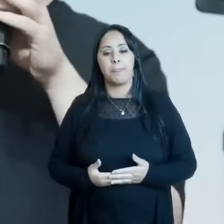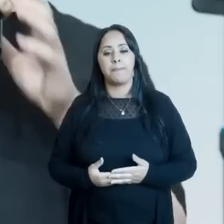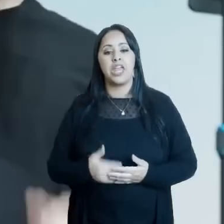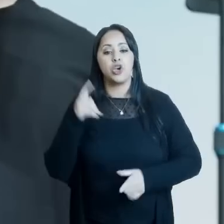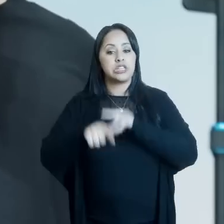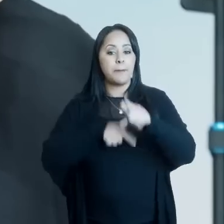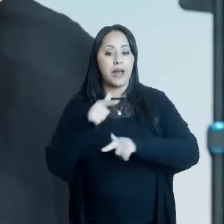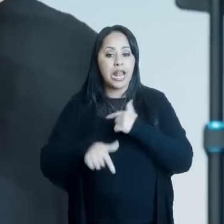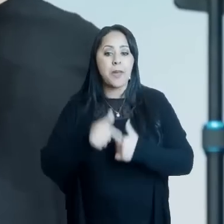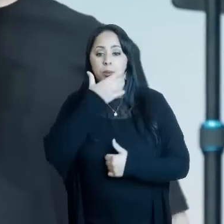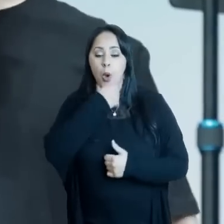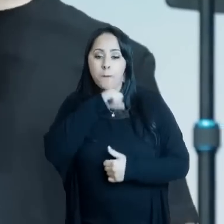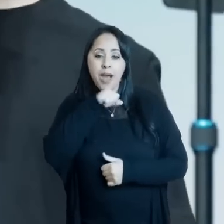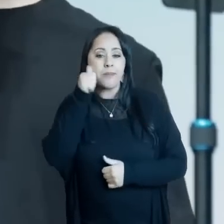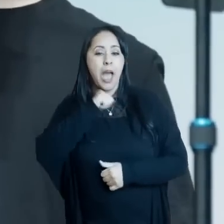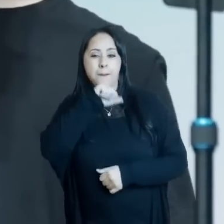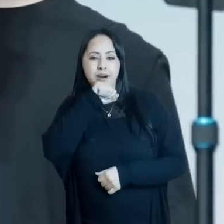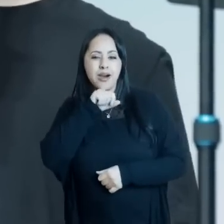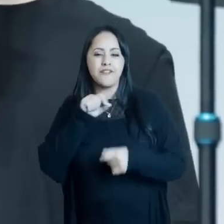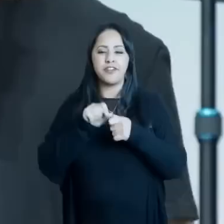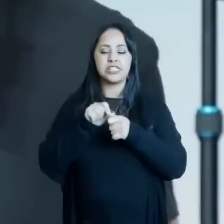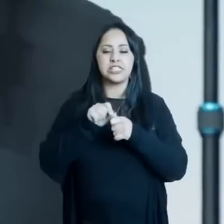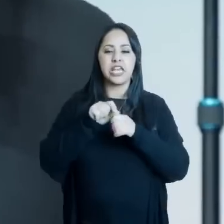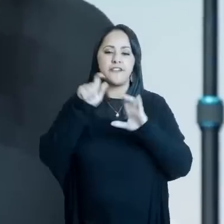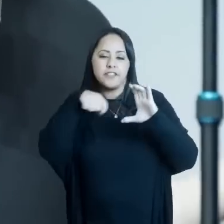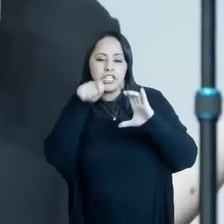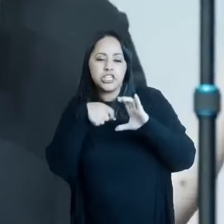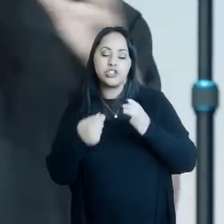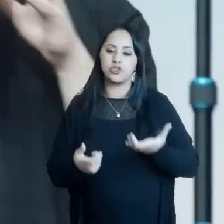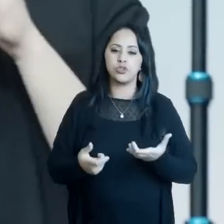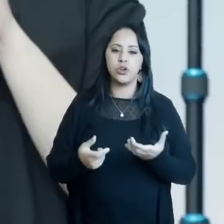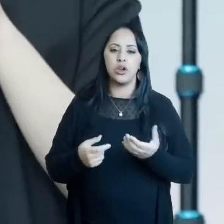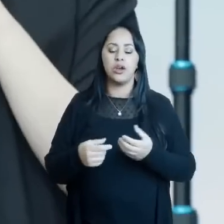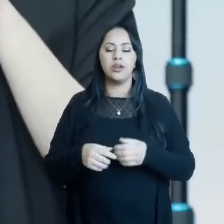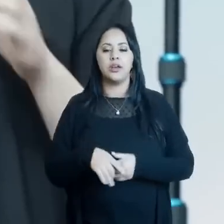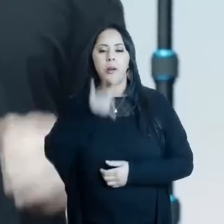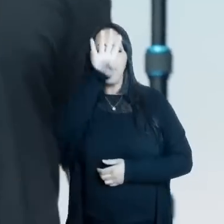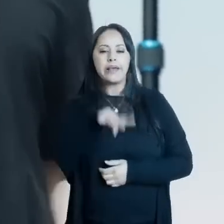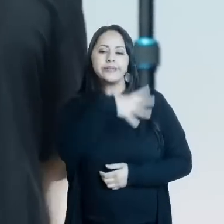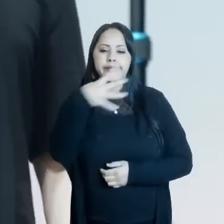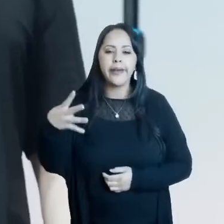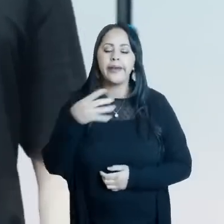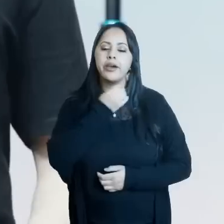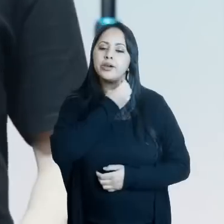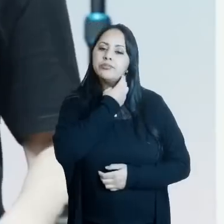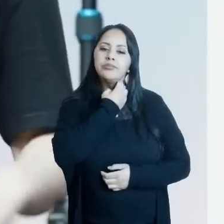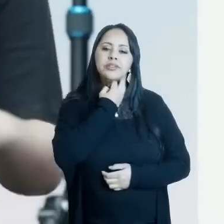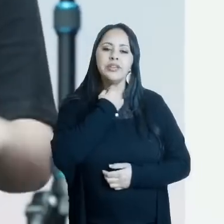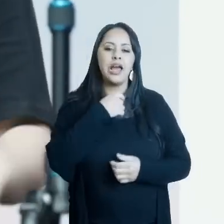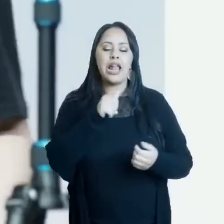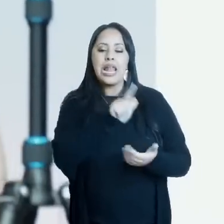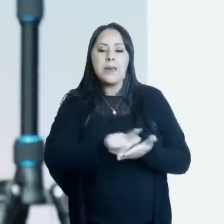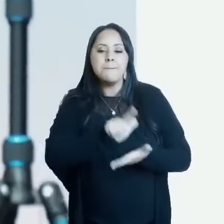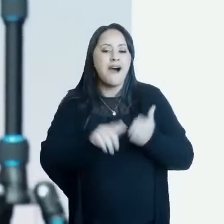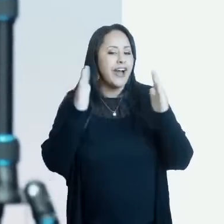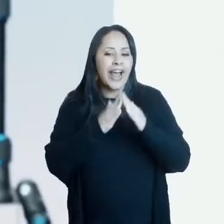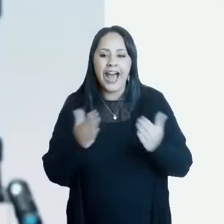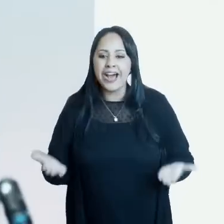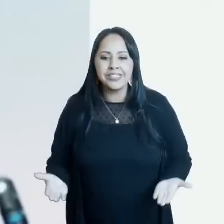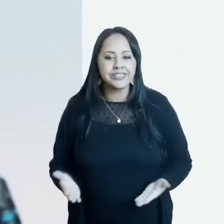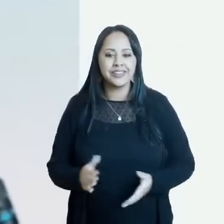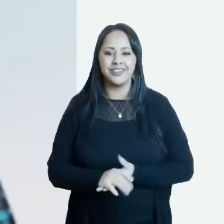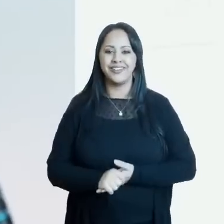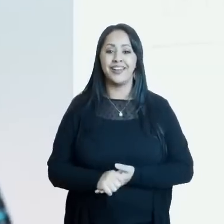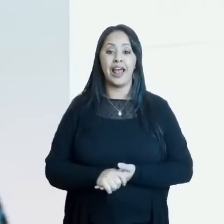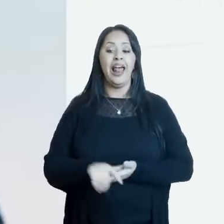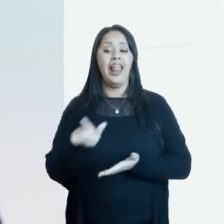fazendo trabalho para minha mãe e para o meu pai. Aí eu editava vídeo, fazia planilha no Excel, fazia trabalho doméstico, um monte de coisa. Lavava